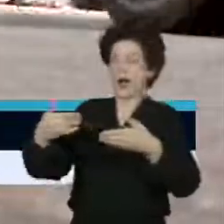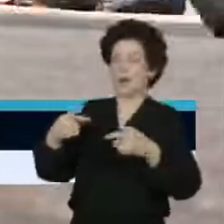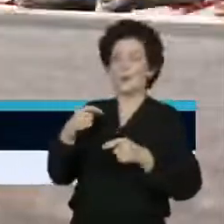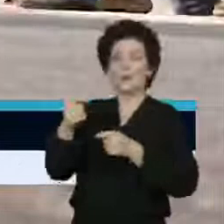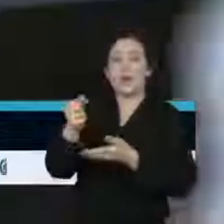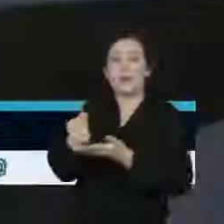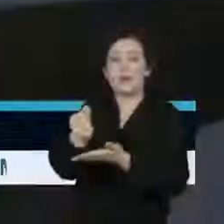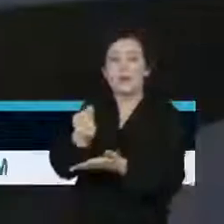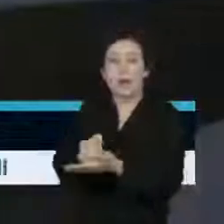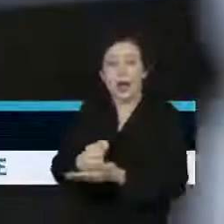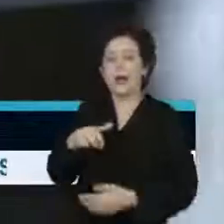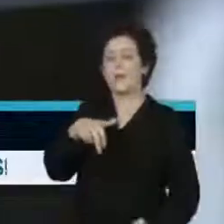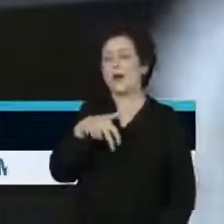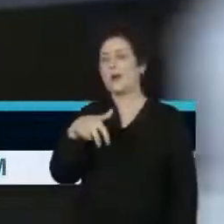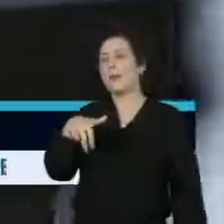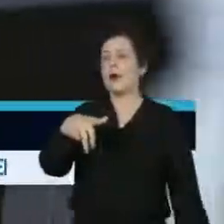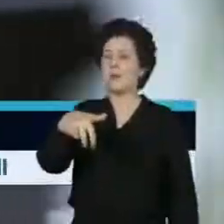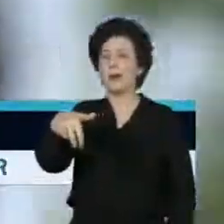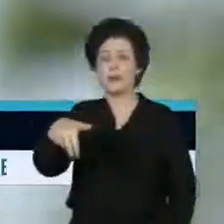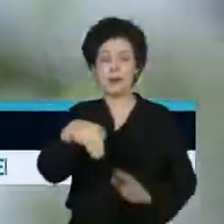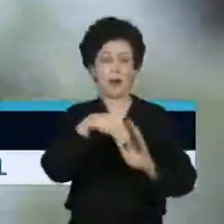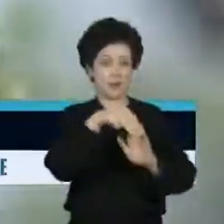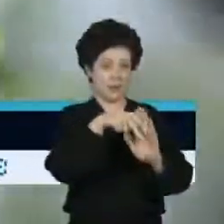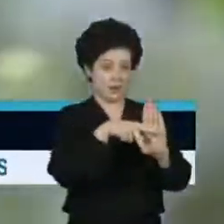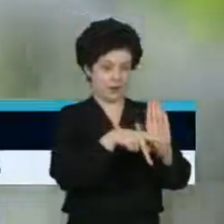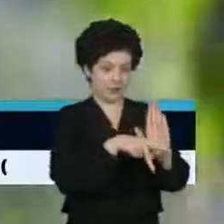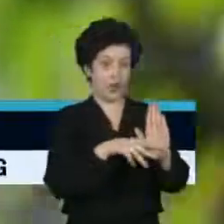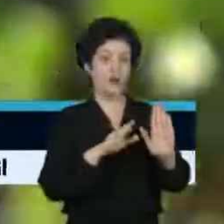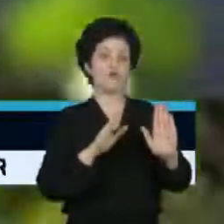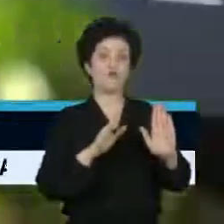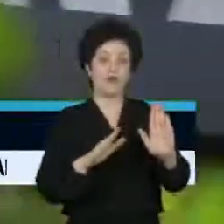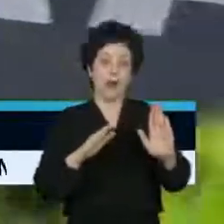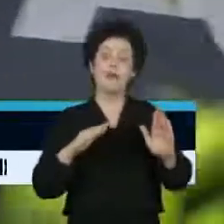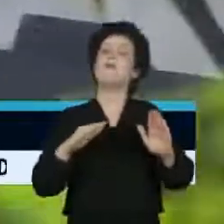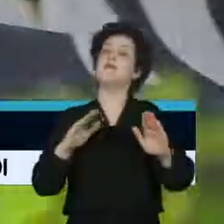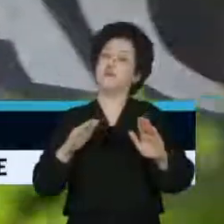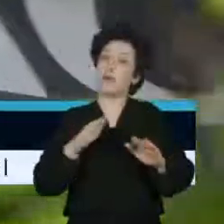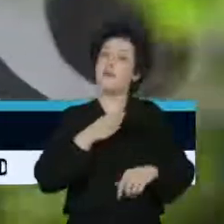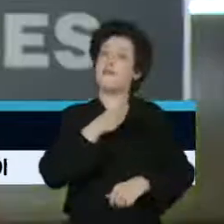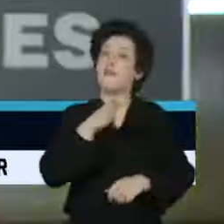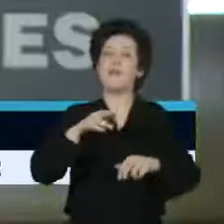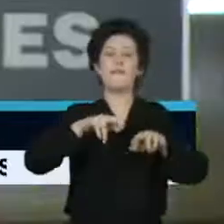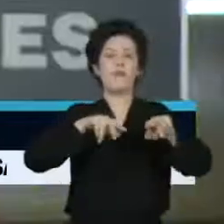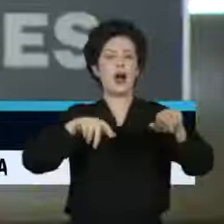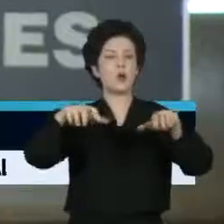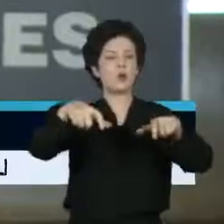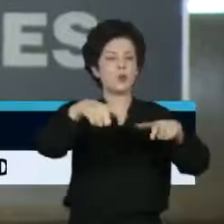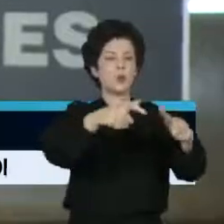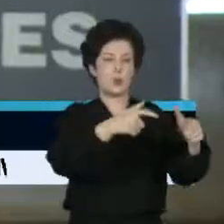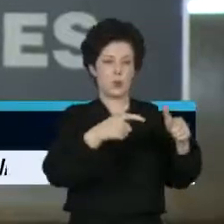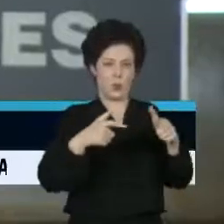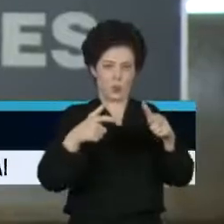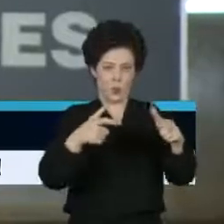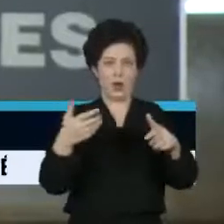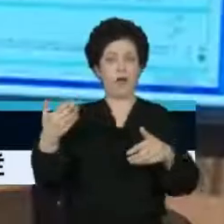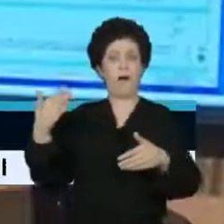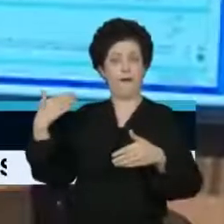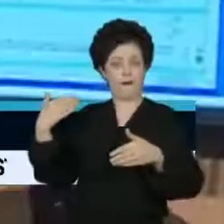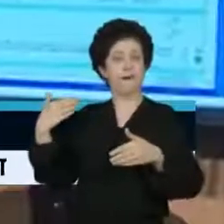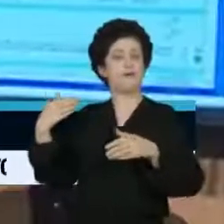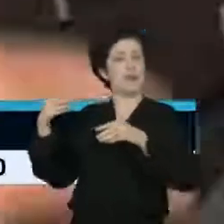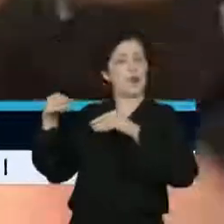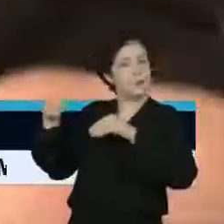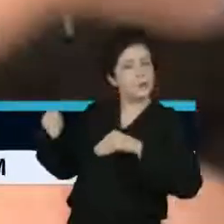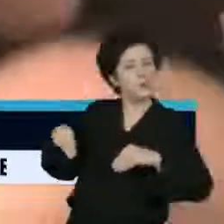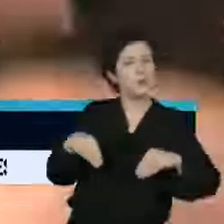gastar sola de sapato. Uma medida provisória que, na prática, já está valendo em muitos tabeliões, tenta substituir tarefas que vêm da época do Império